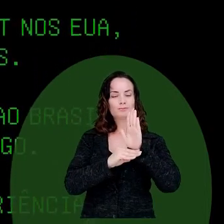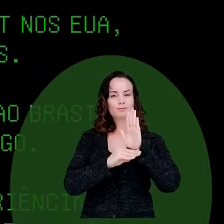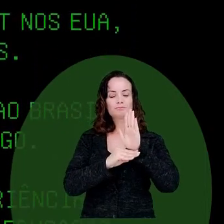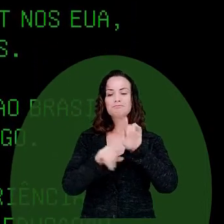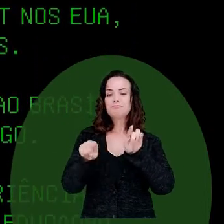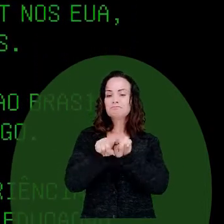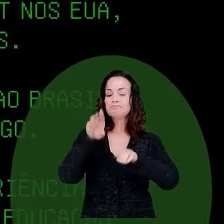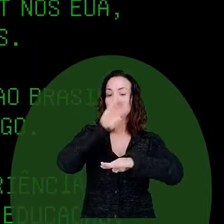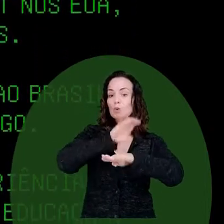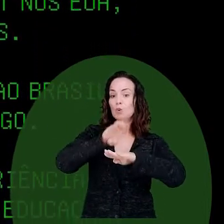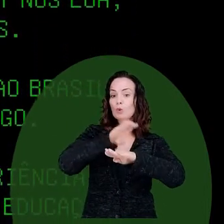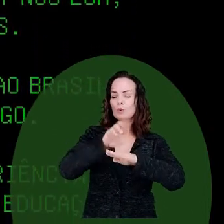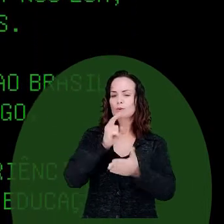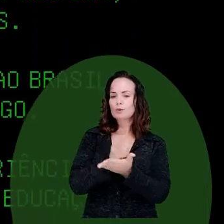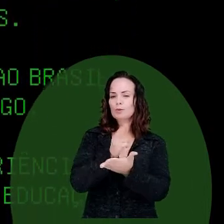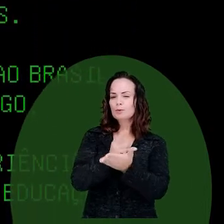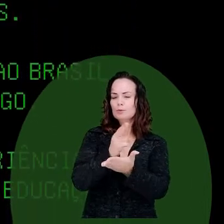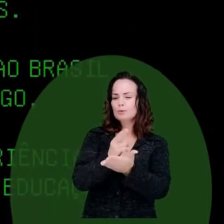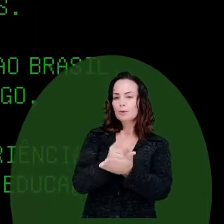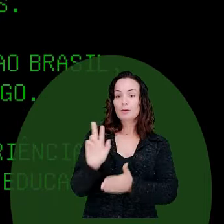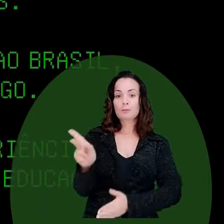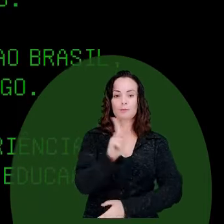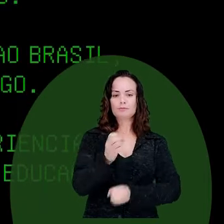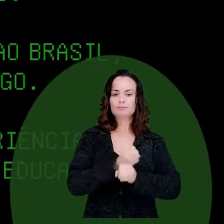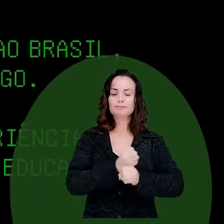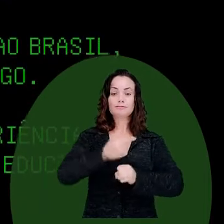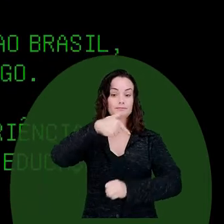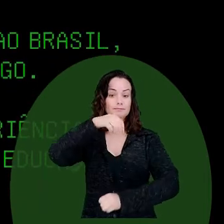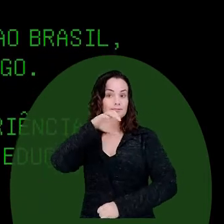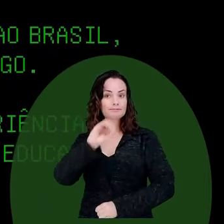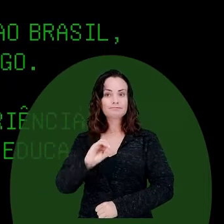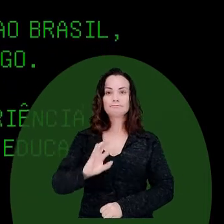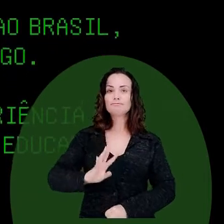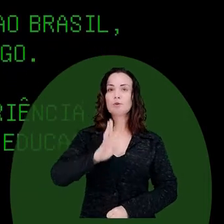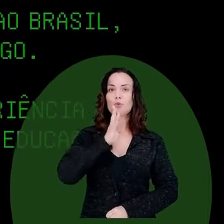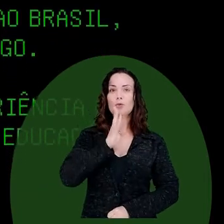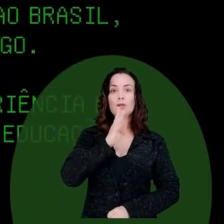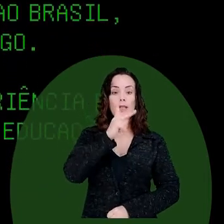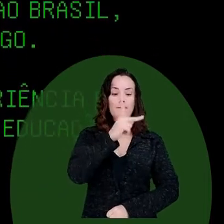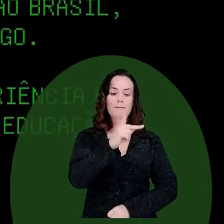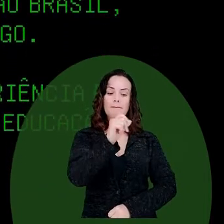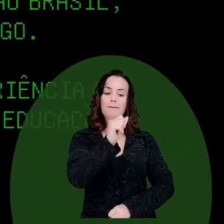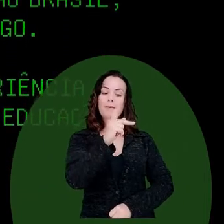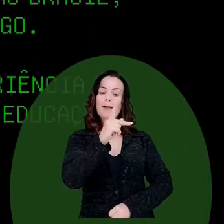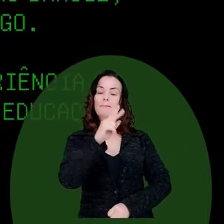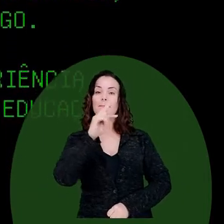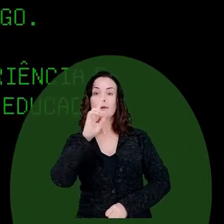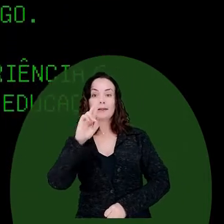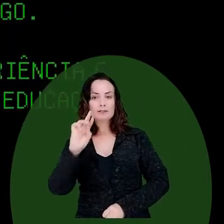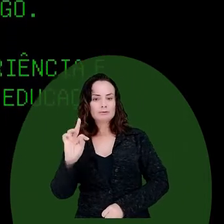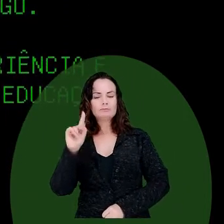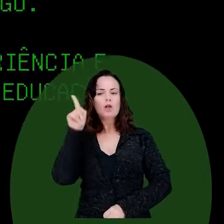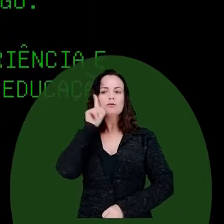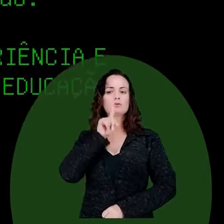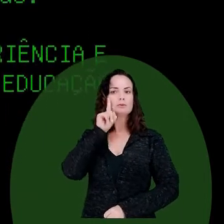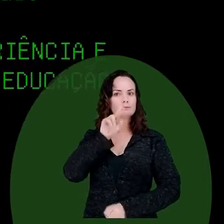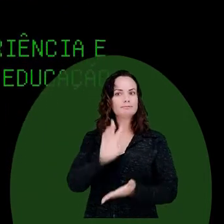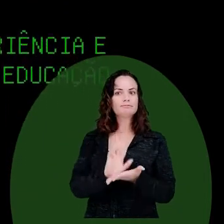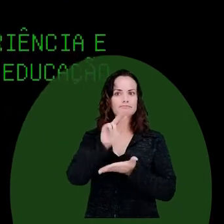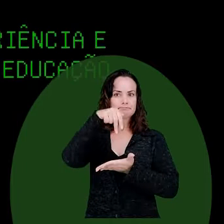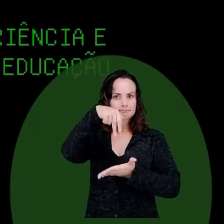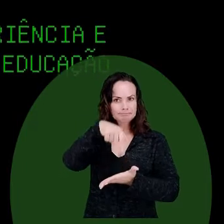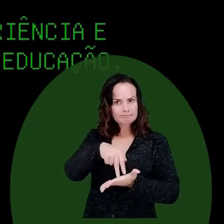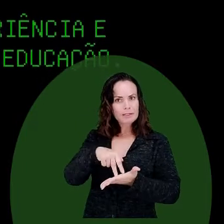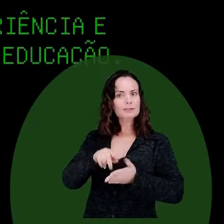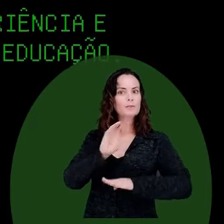continuada de professores. Na década de 70, conheceu Seymour Papert nos Estados Unidos, tendo participado